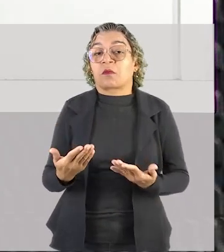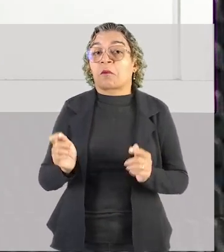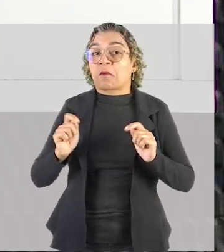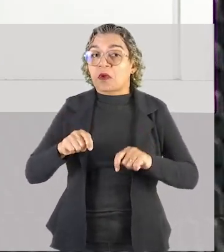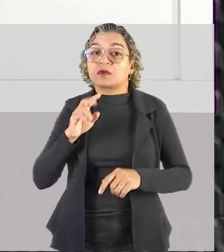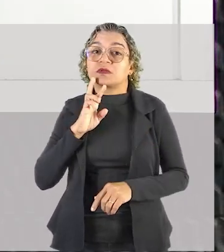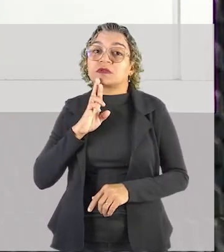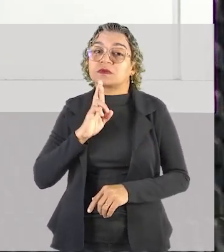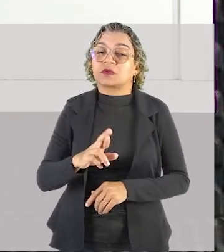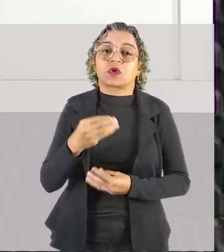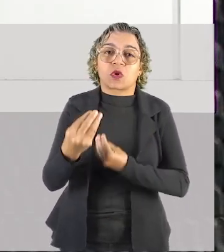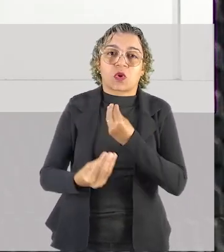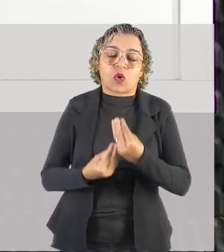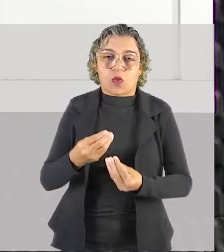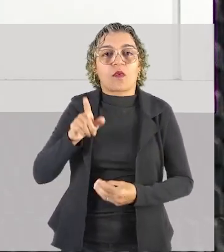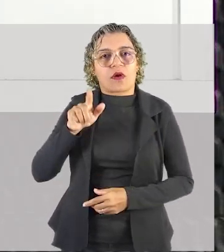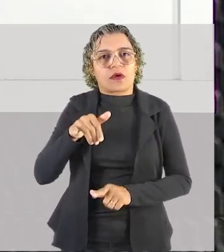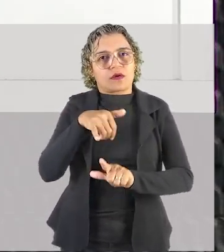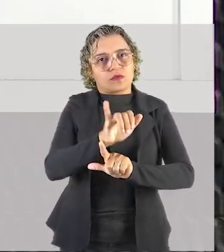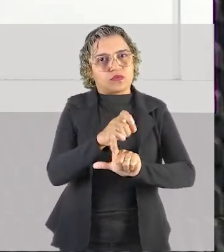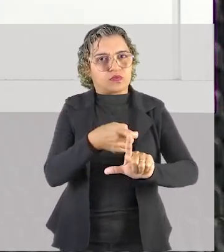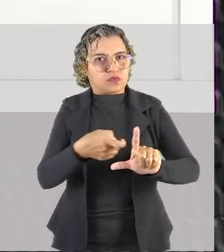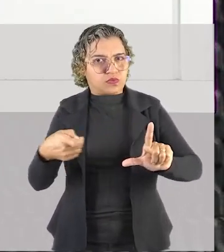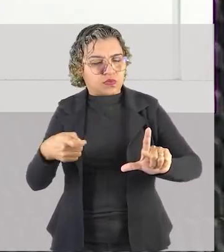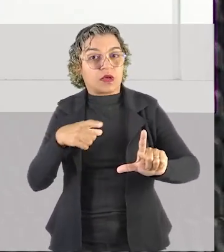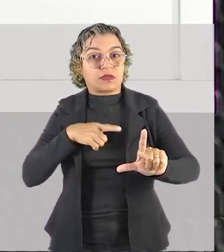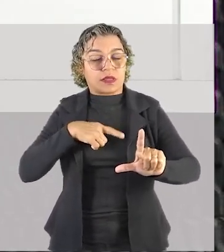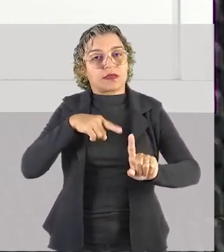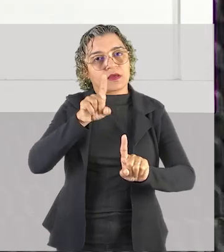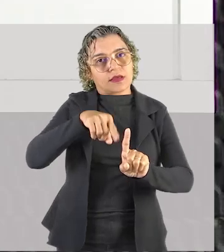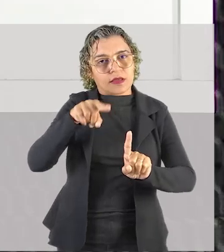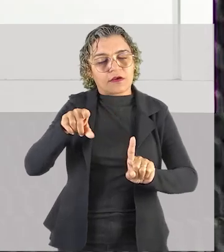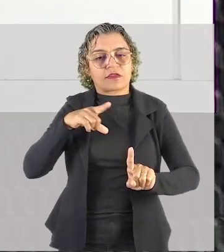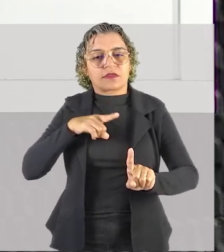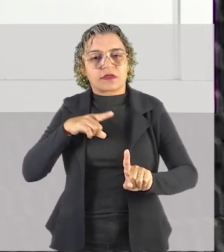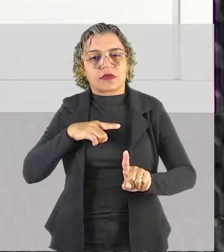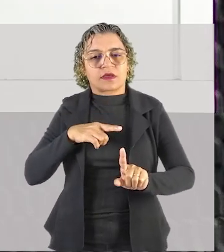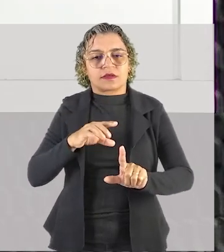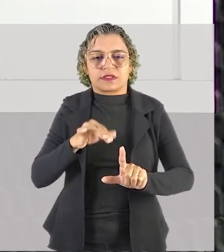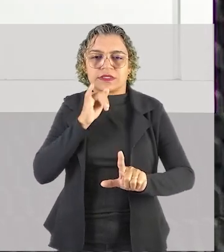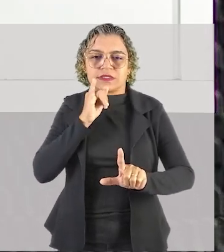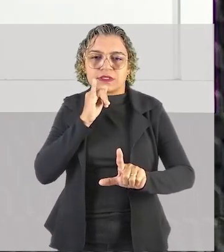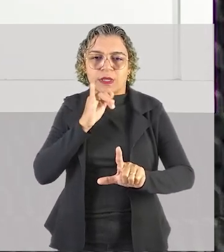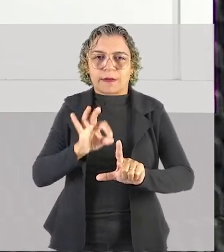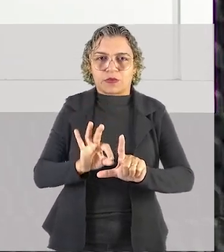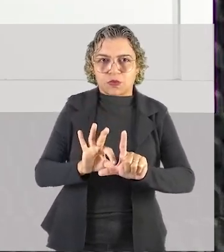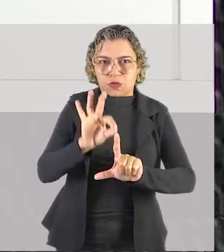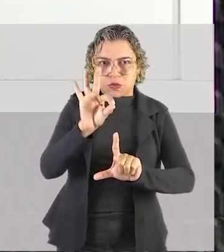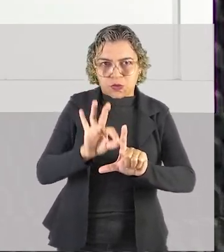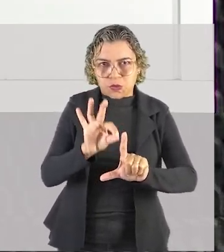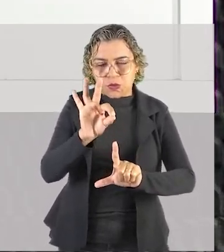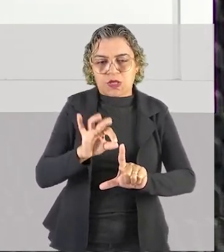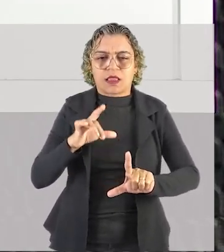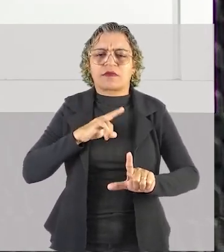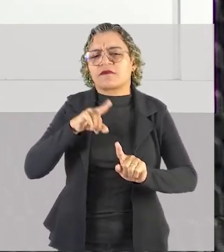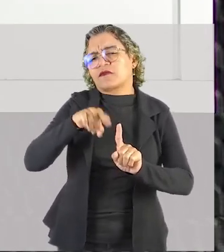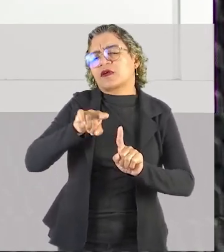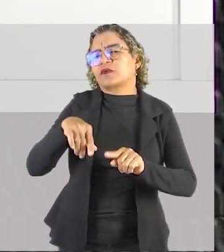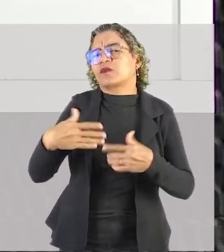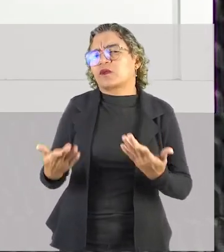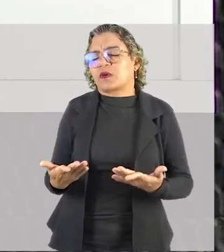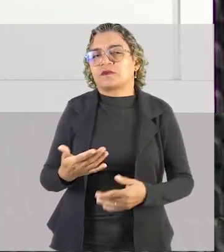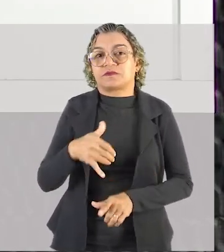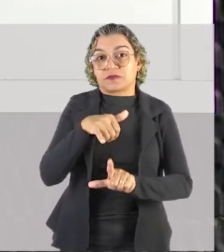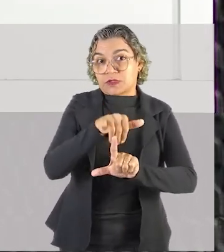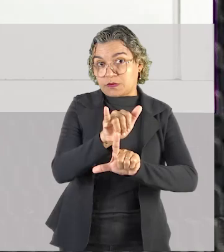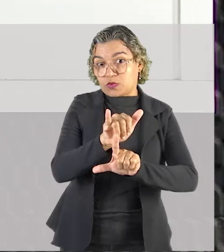questão também de função afim por causa do gráfico, galera. Você identifica pelo gráfico, é uma reta, ela é uma função afim. Quais são as variáveis aqui? A